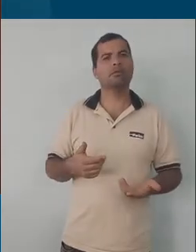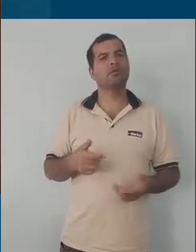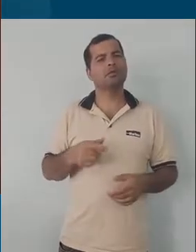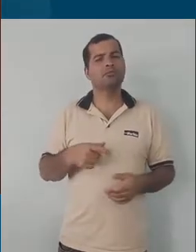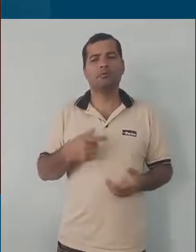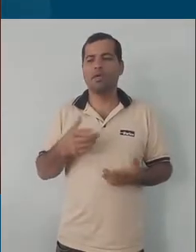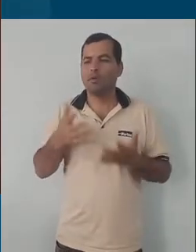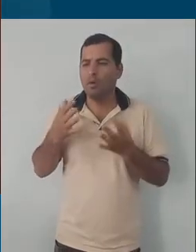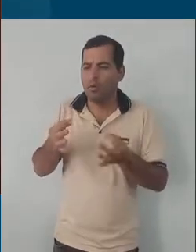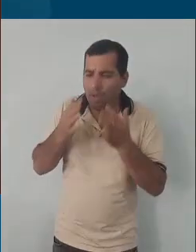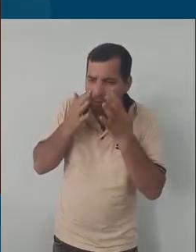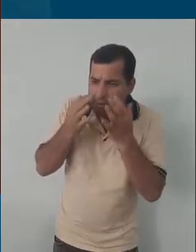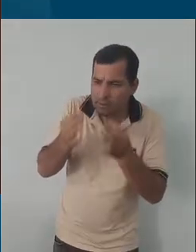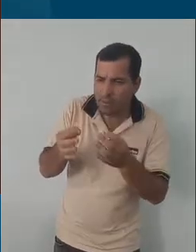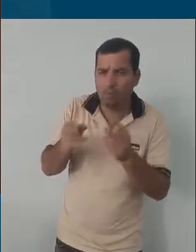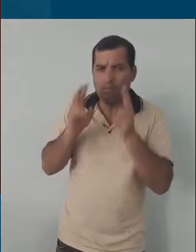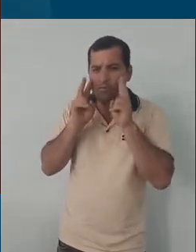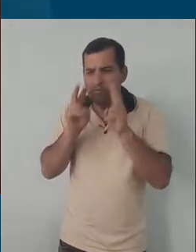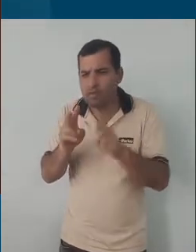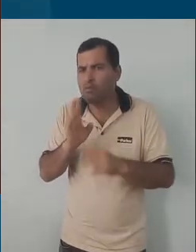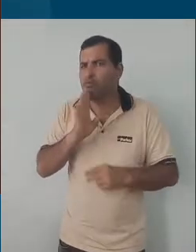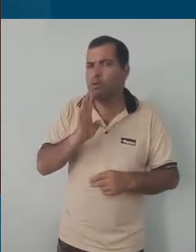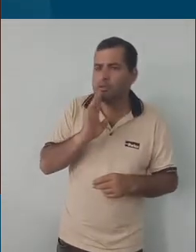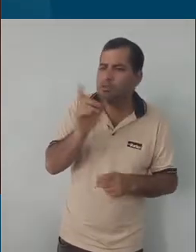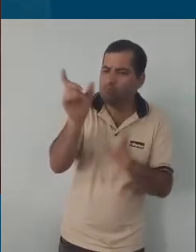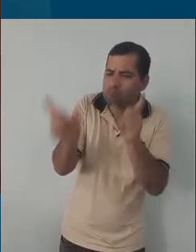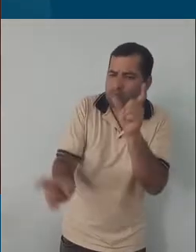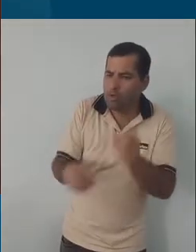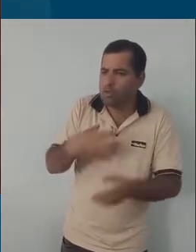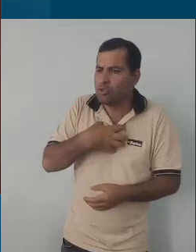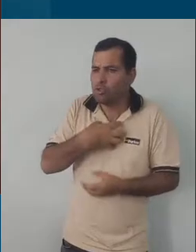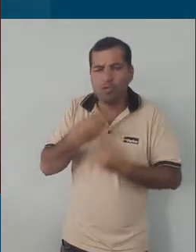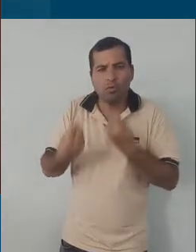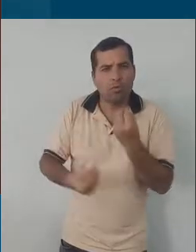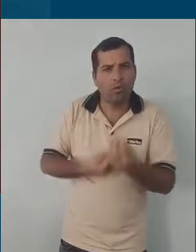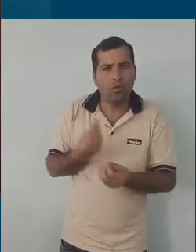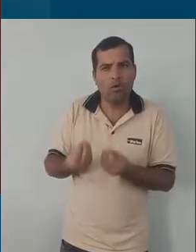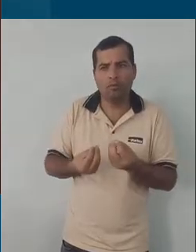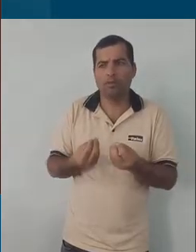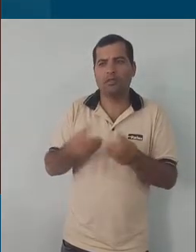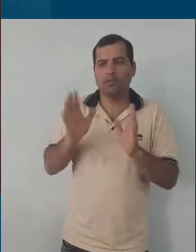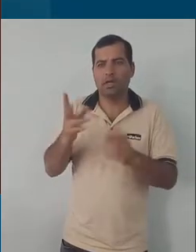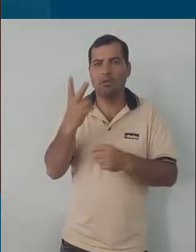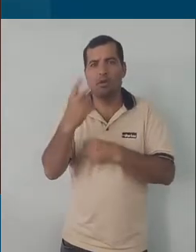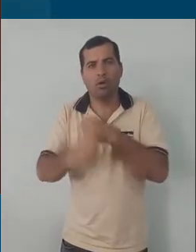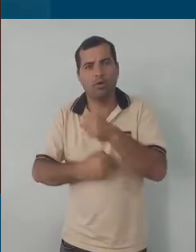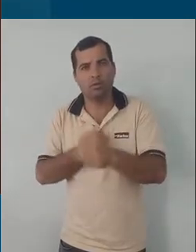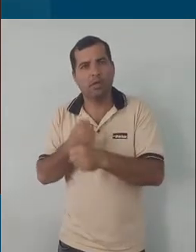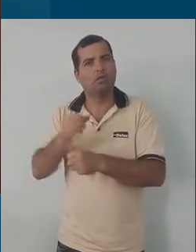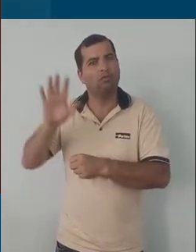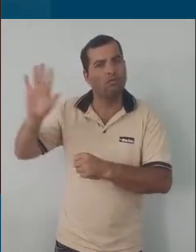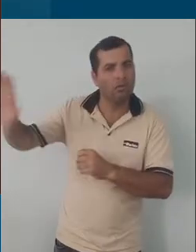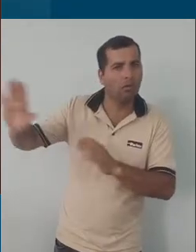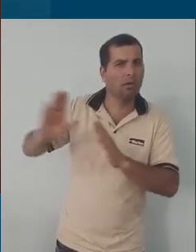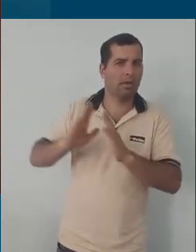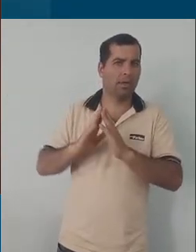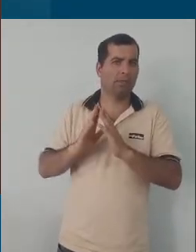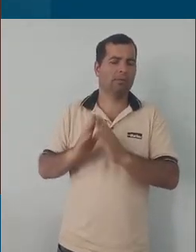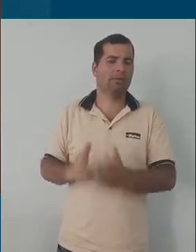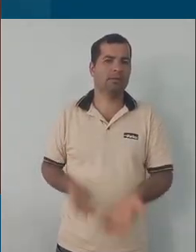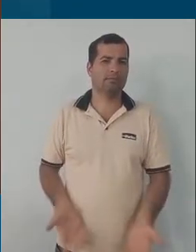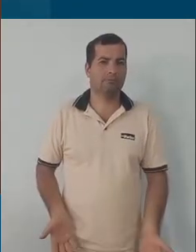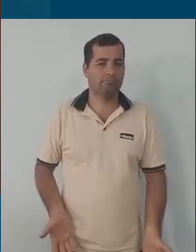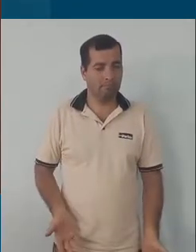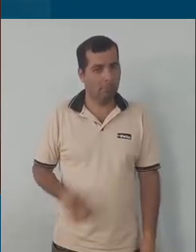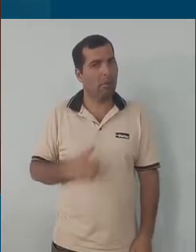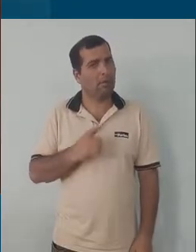de conhecer essas crianças, como é que elas estão chegando depois desses 2 anos de afastamento da escola. Muitas,